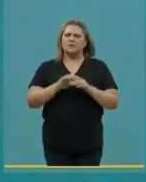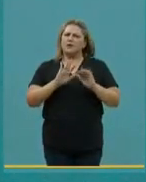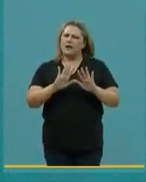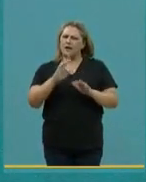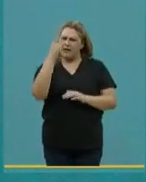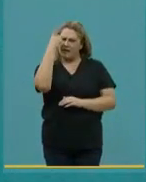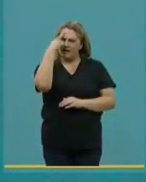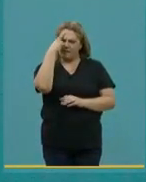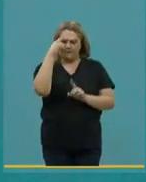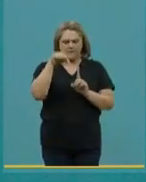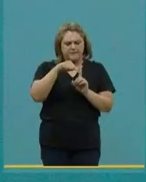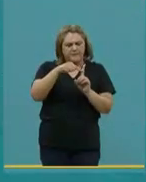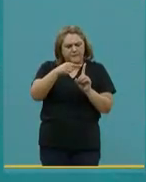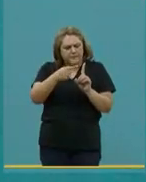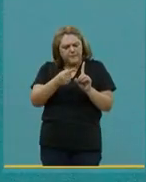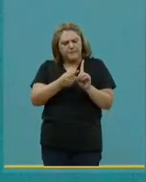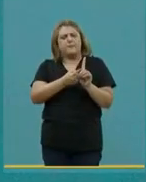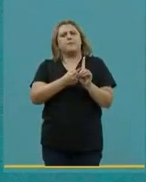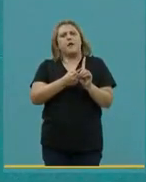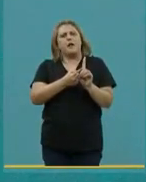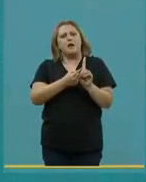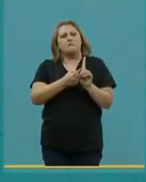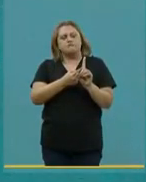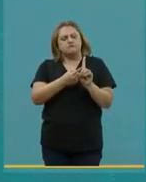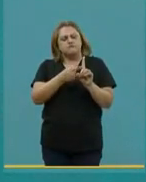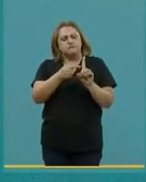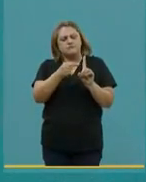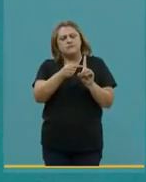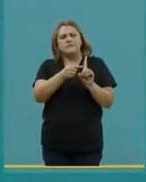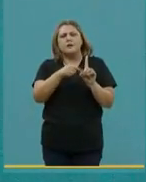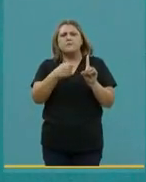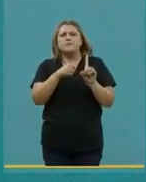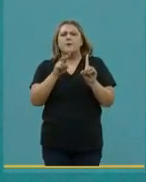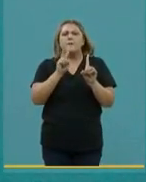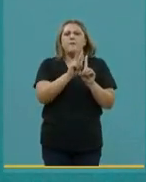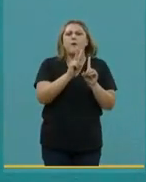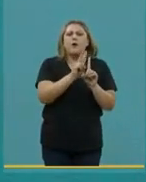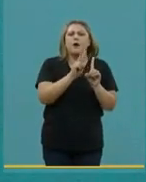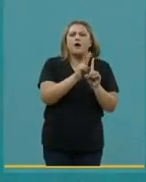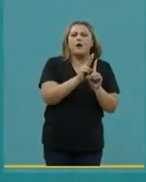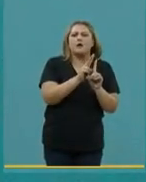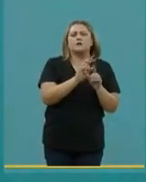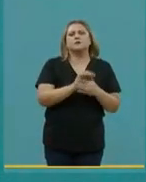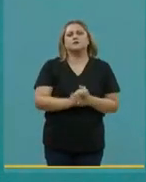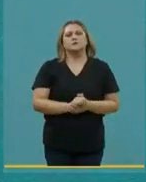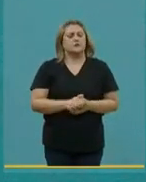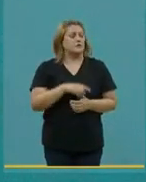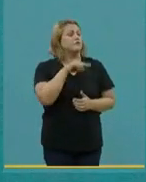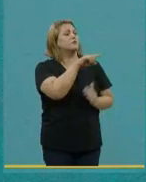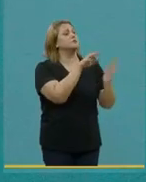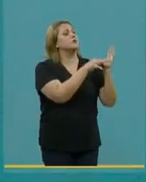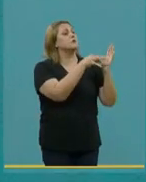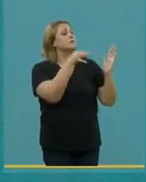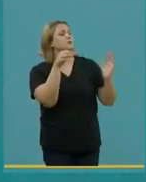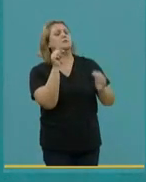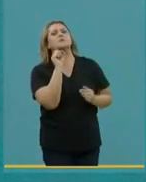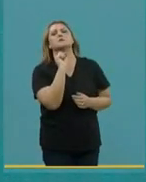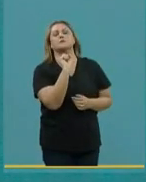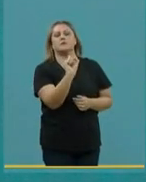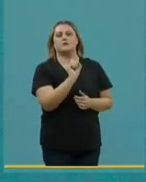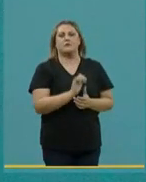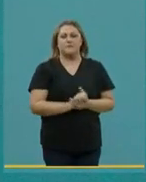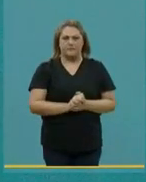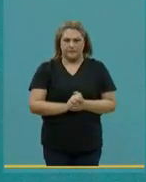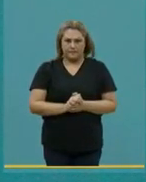está entre as mais necessitadas de proteção qual é o seu posicionamento em relação